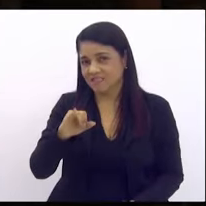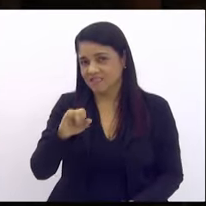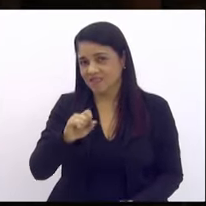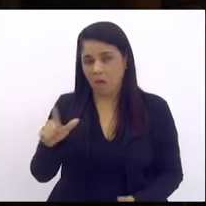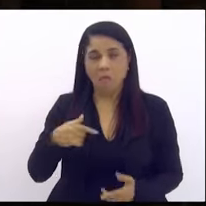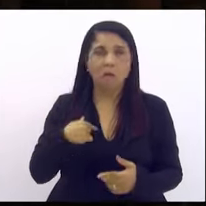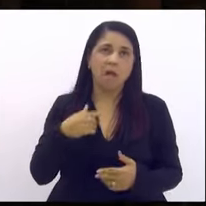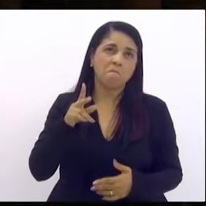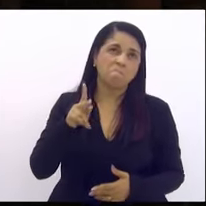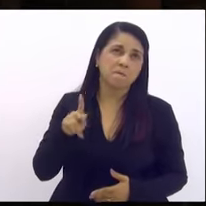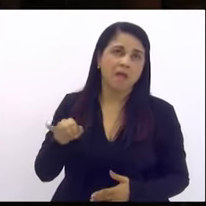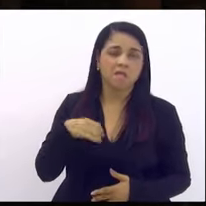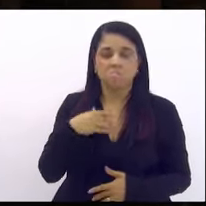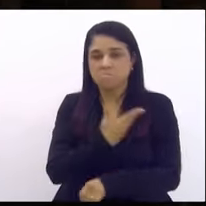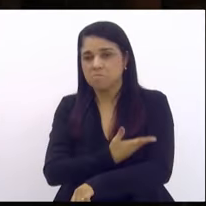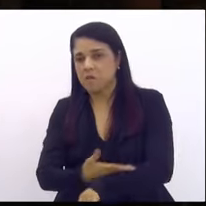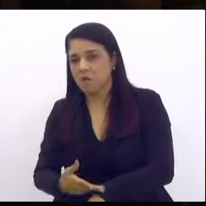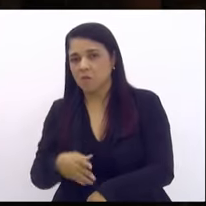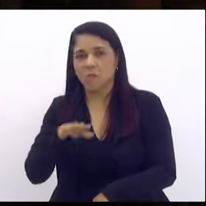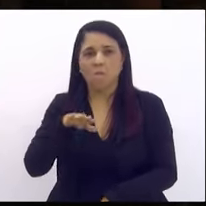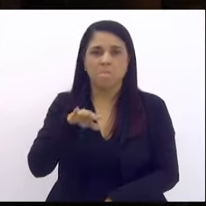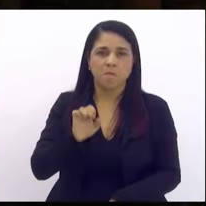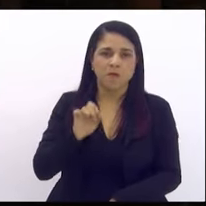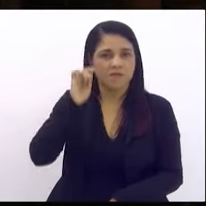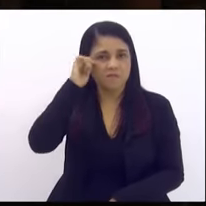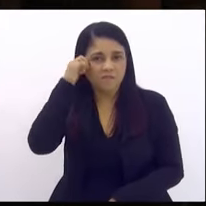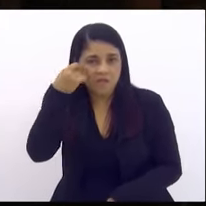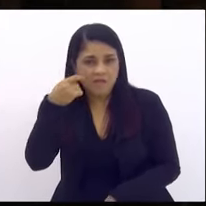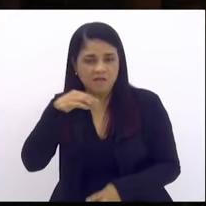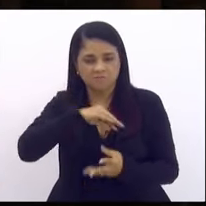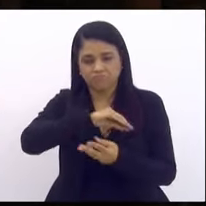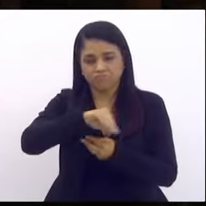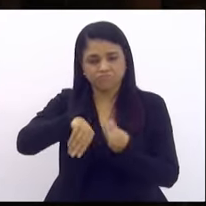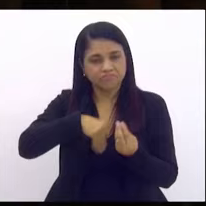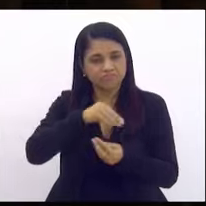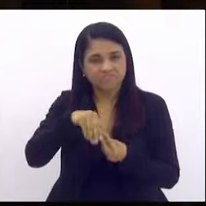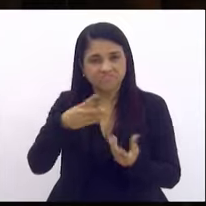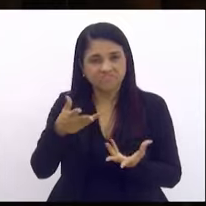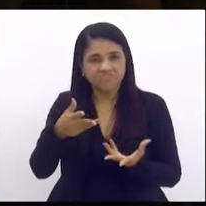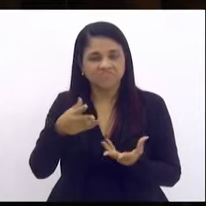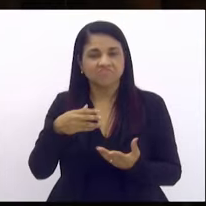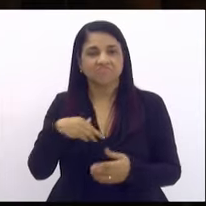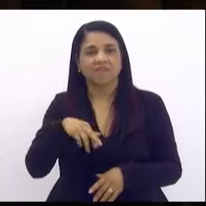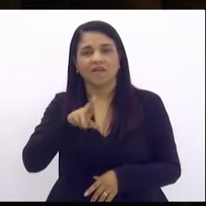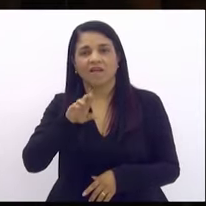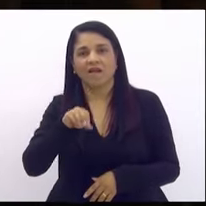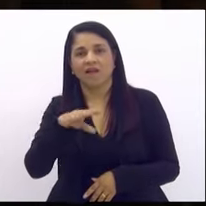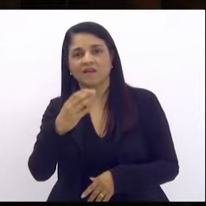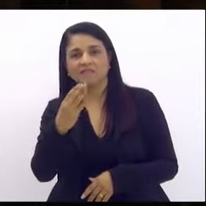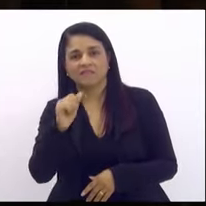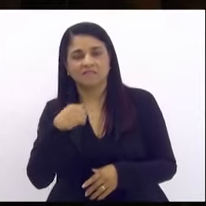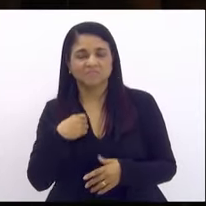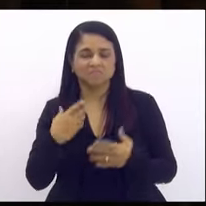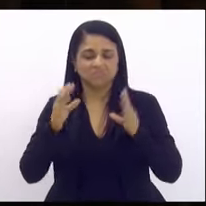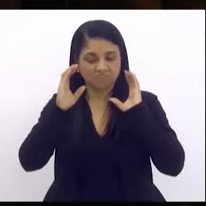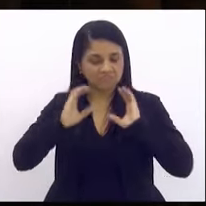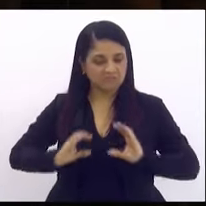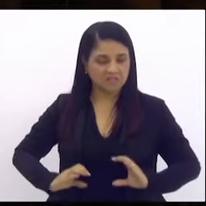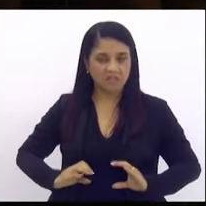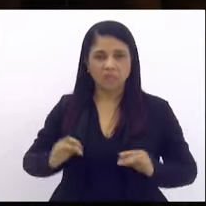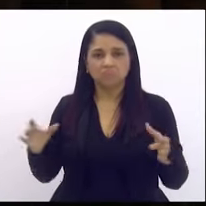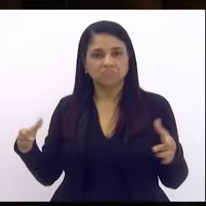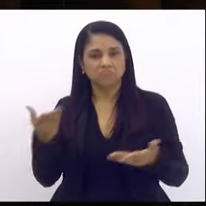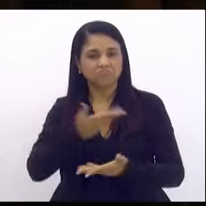branco mãe negra somos missen ados todos nós nos demos muito bem somos os cidadãos e